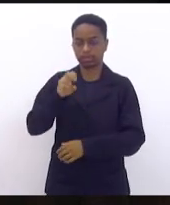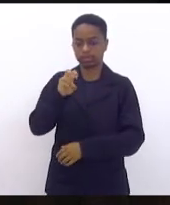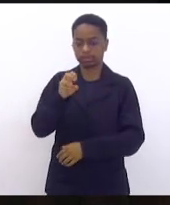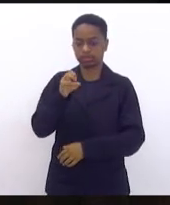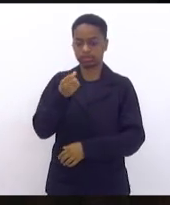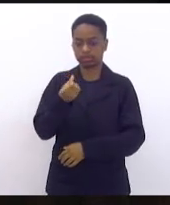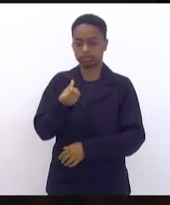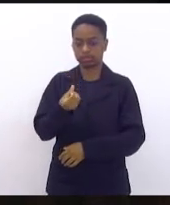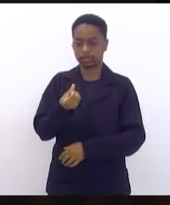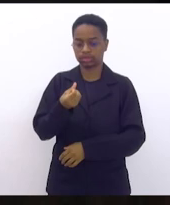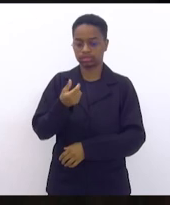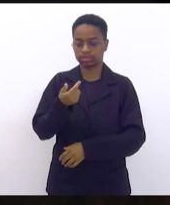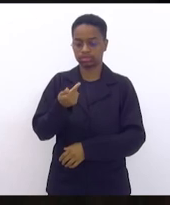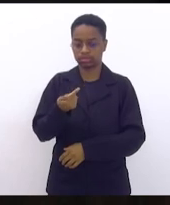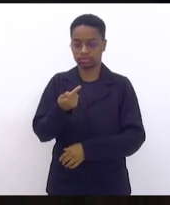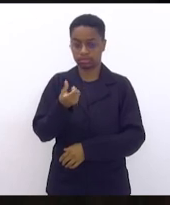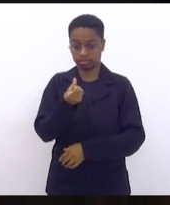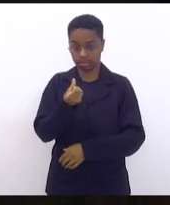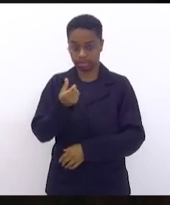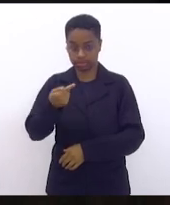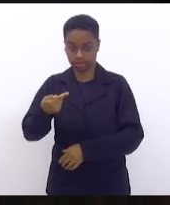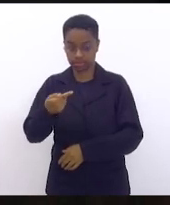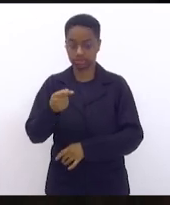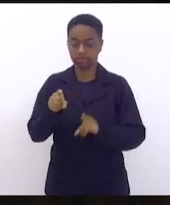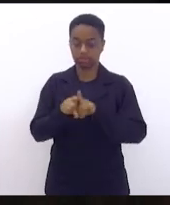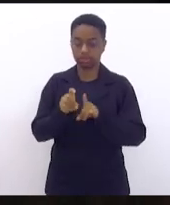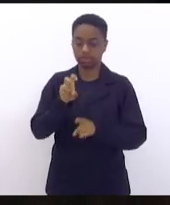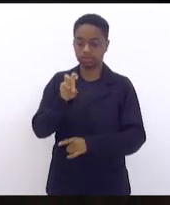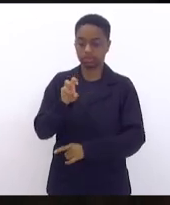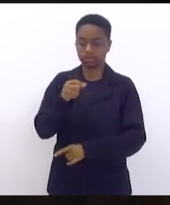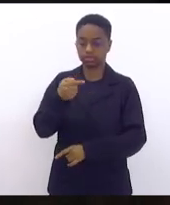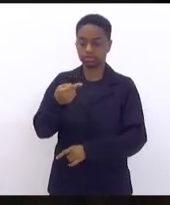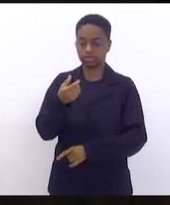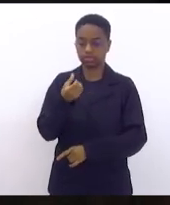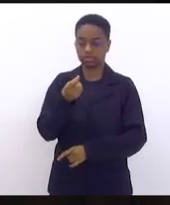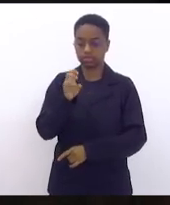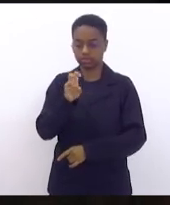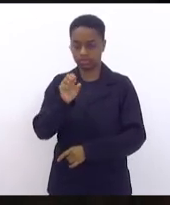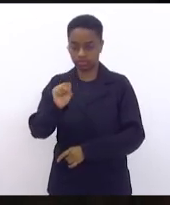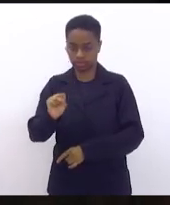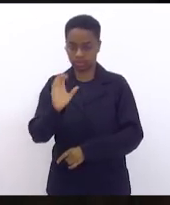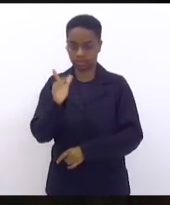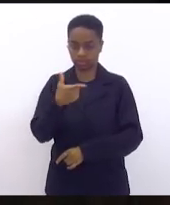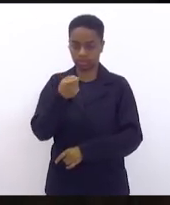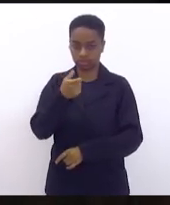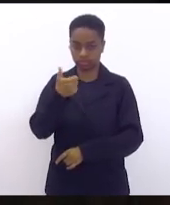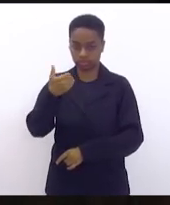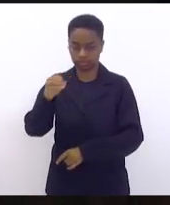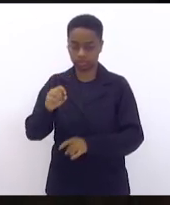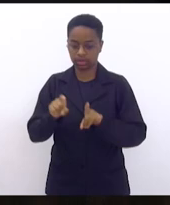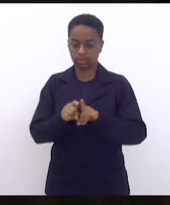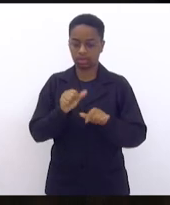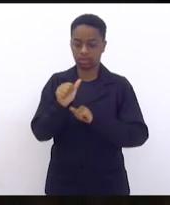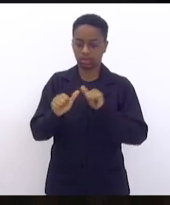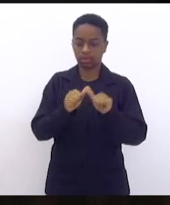5.767 e 5.768, de 29 de junho de 2010, altera a redação do artigo 4º da Lei